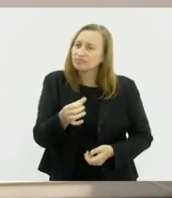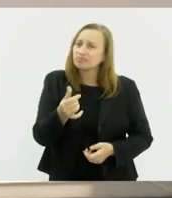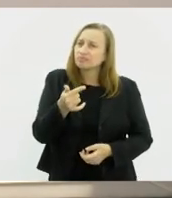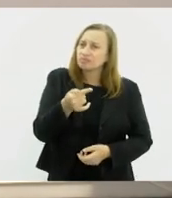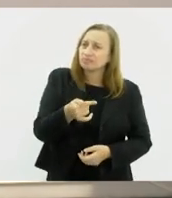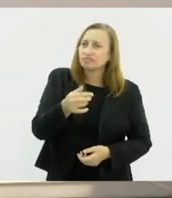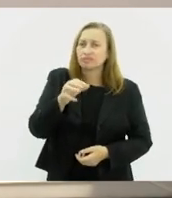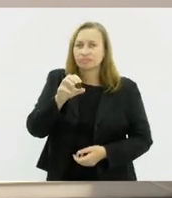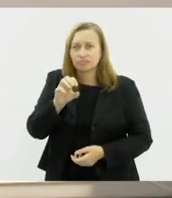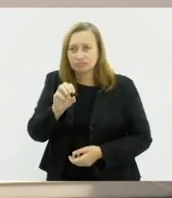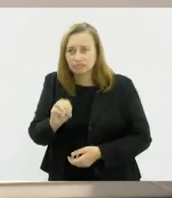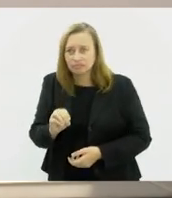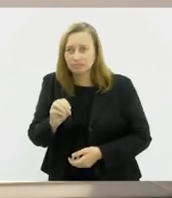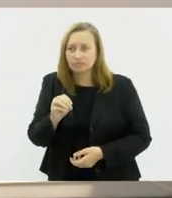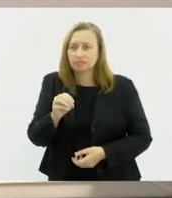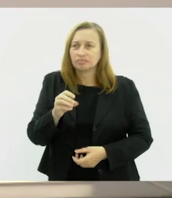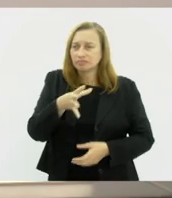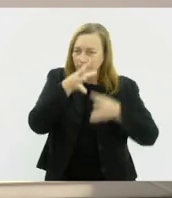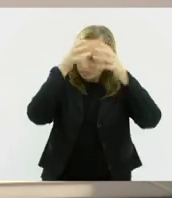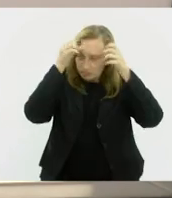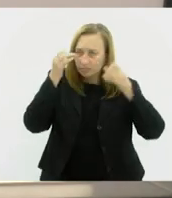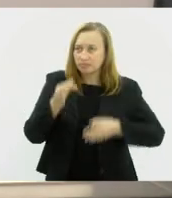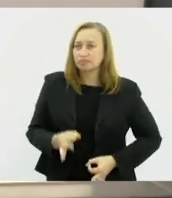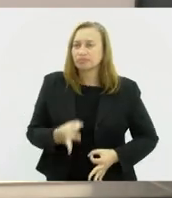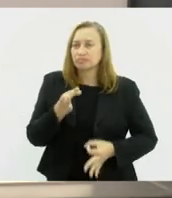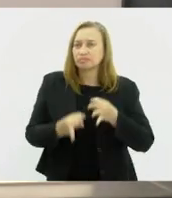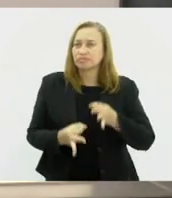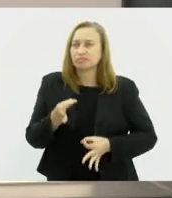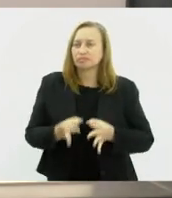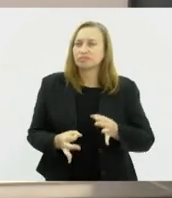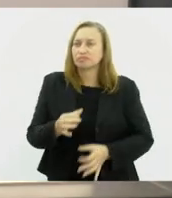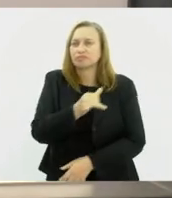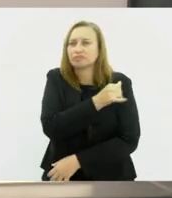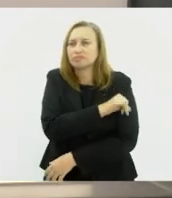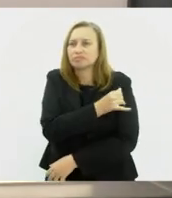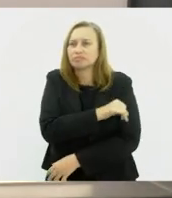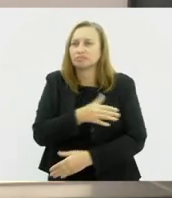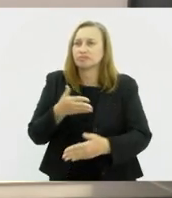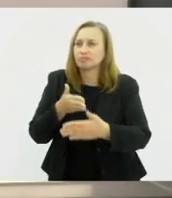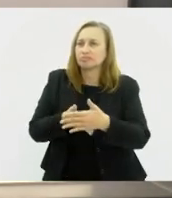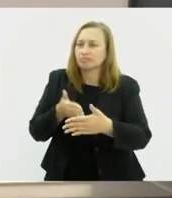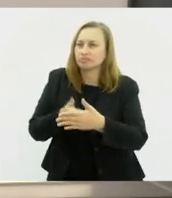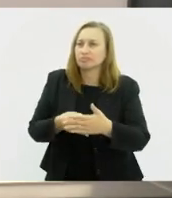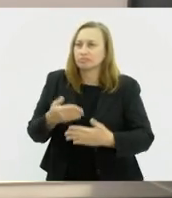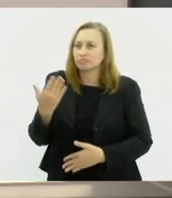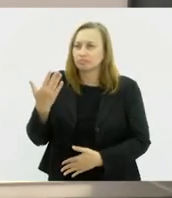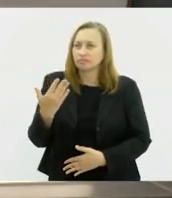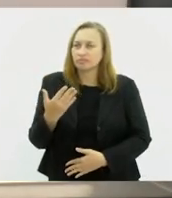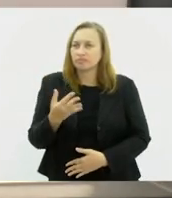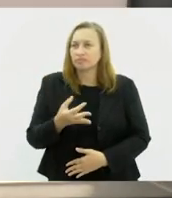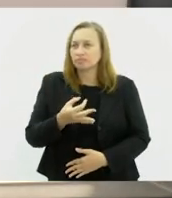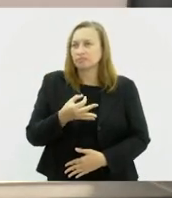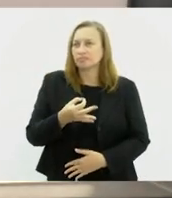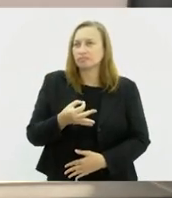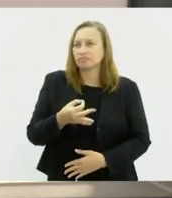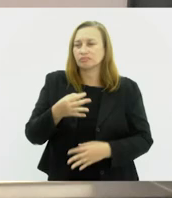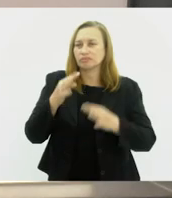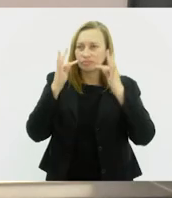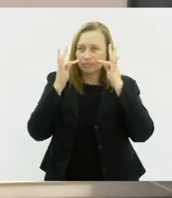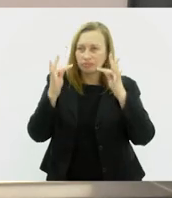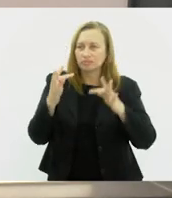do Tribunal de Justiça do Estado do Rio de Janeiro que diz que o fato de restringirse a prov oral a depoimento de autoridades